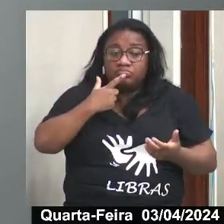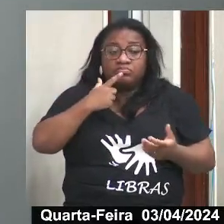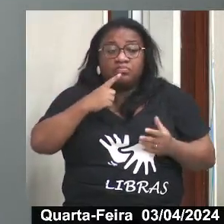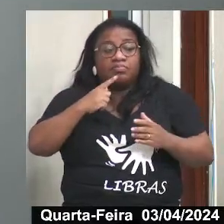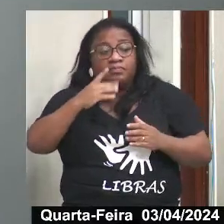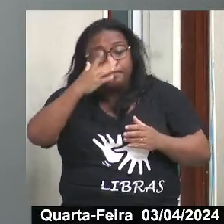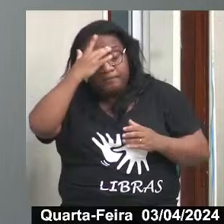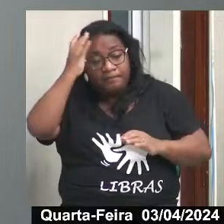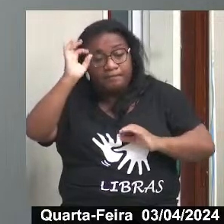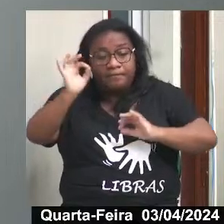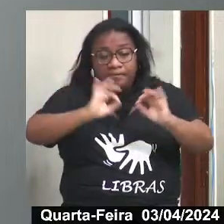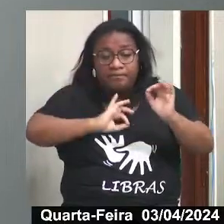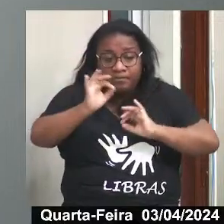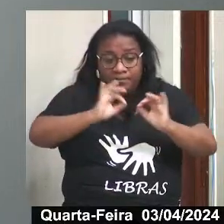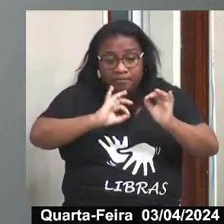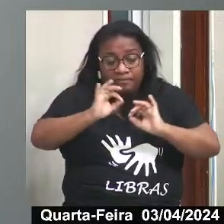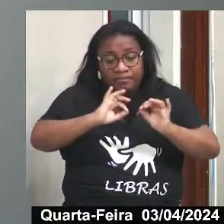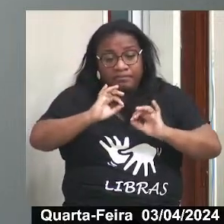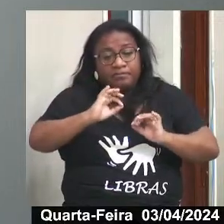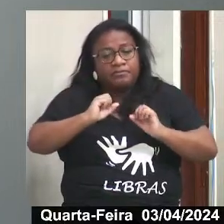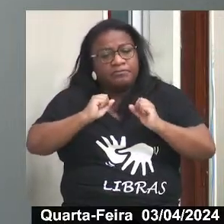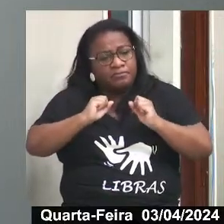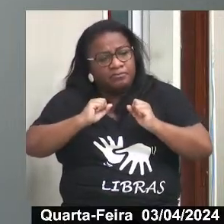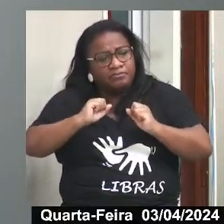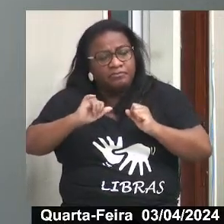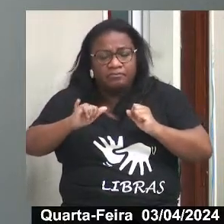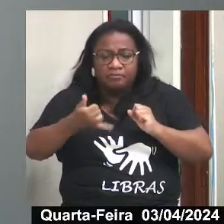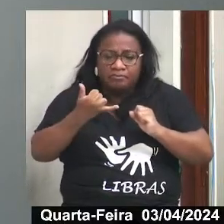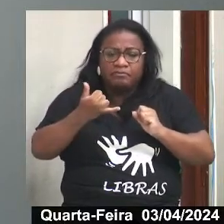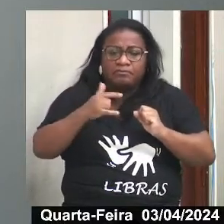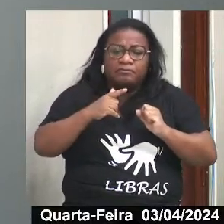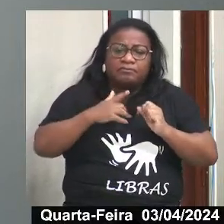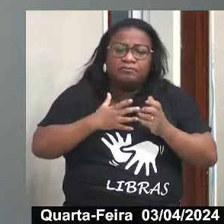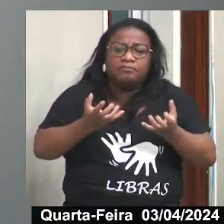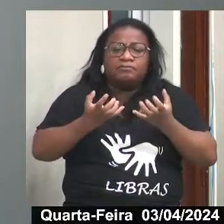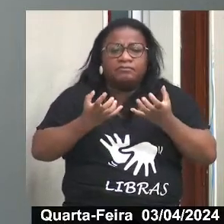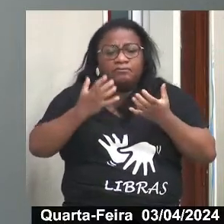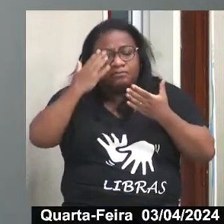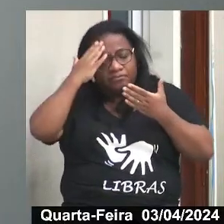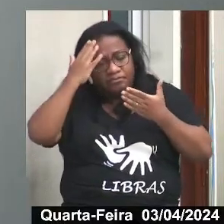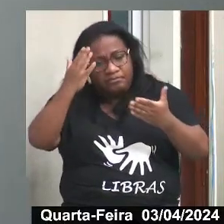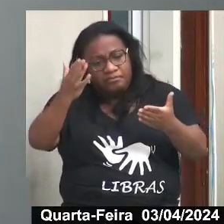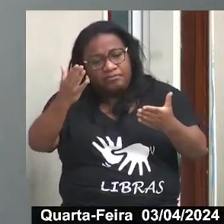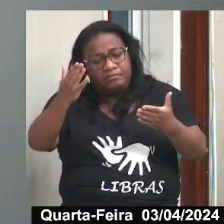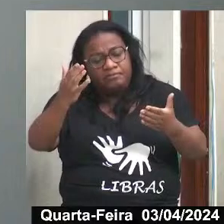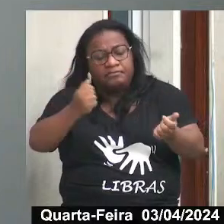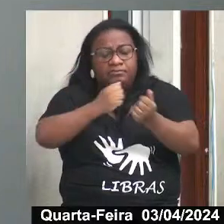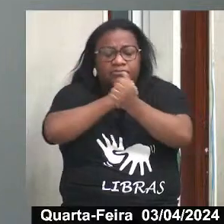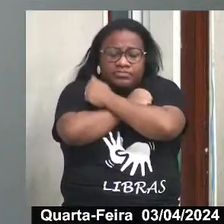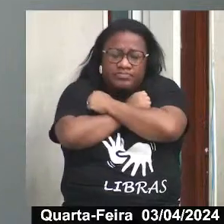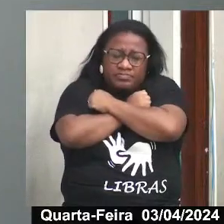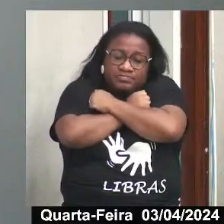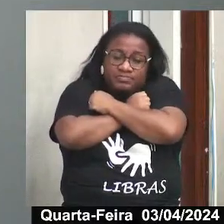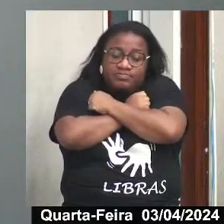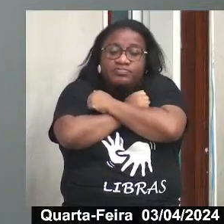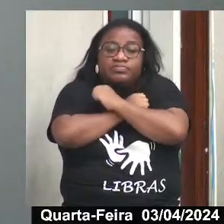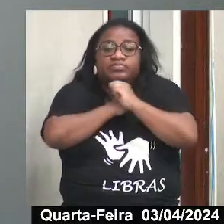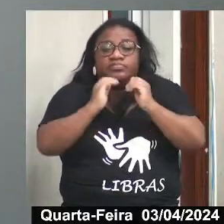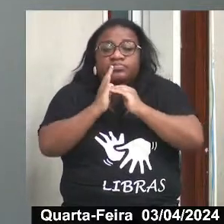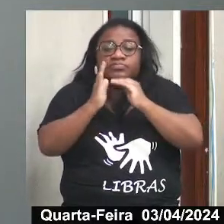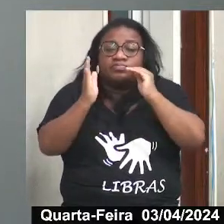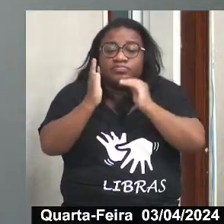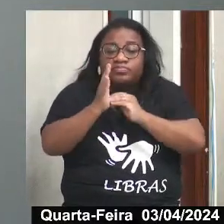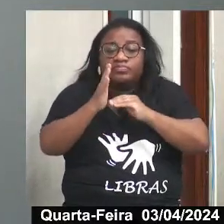bem preparada, e eu tive a oportunidade de fazer parte dessa história. Então eu queria agradecer, presidente, e mandar um abraço